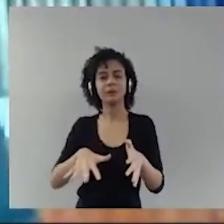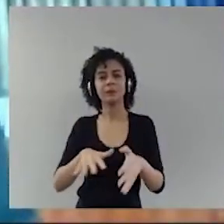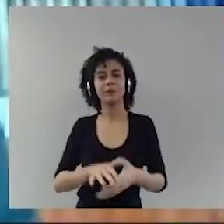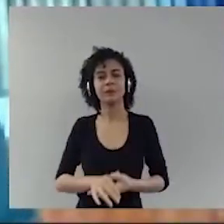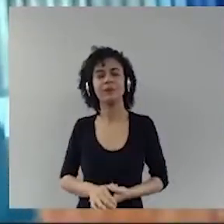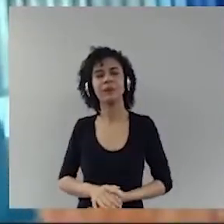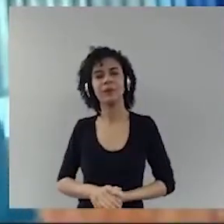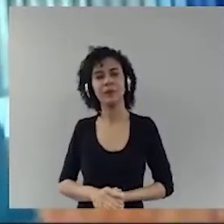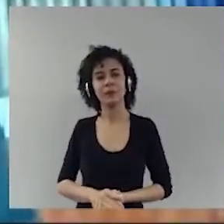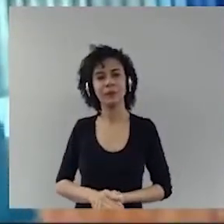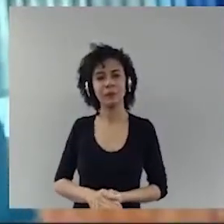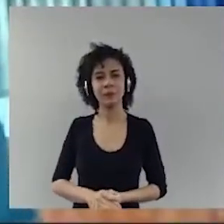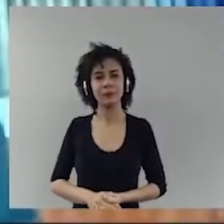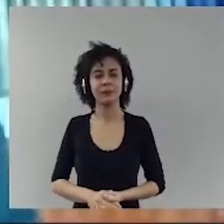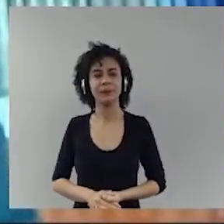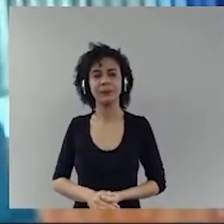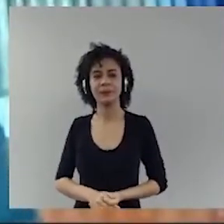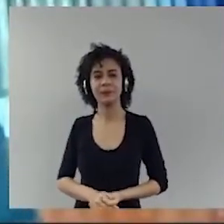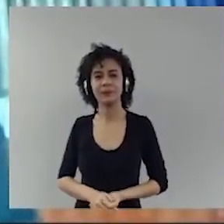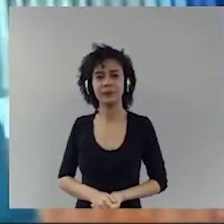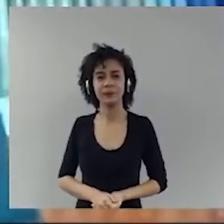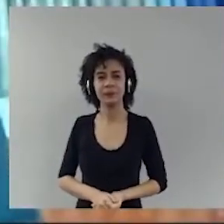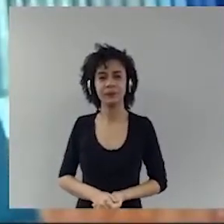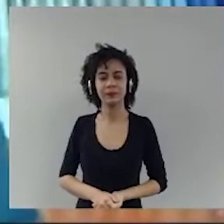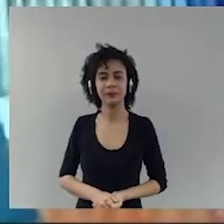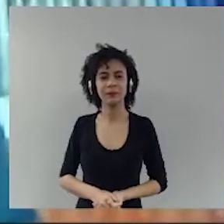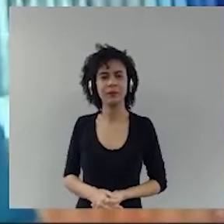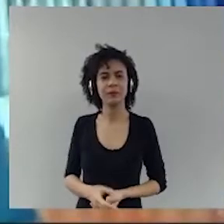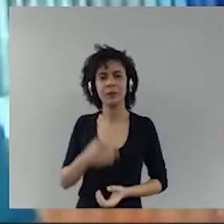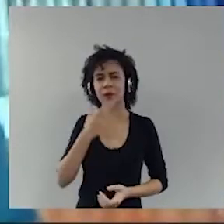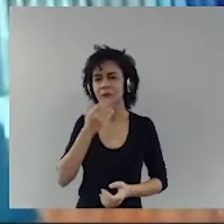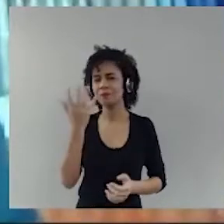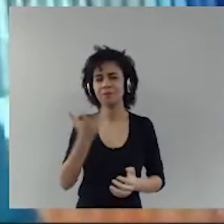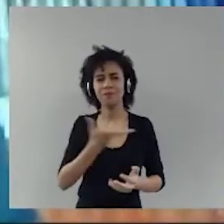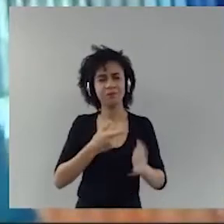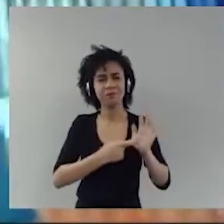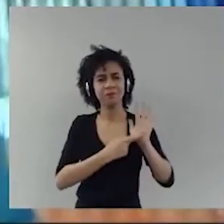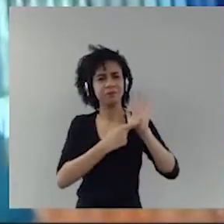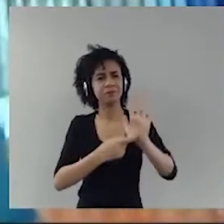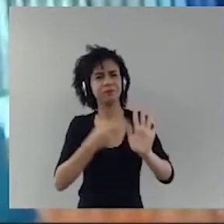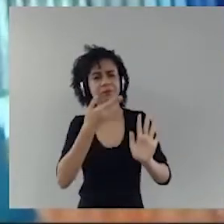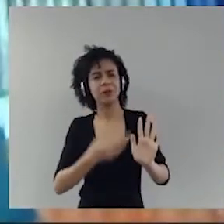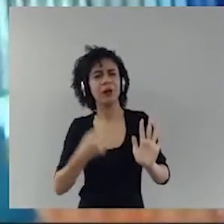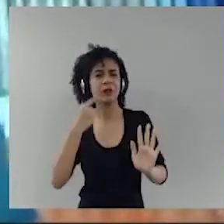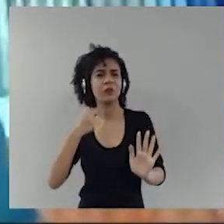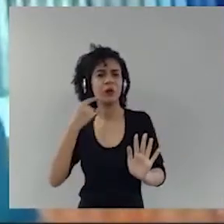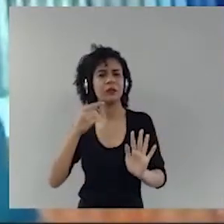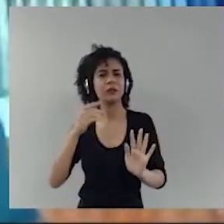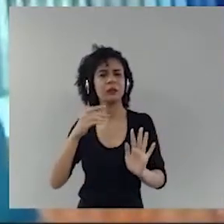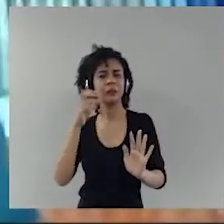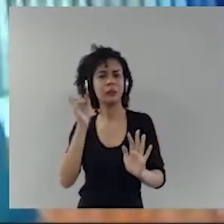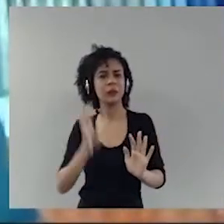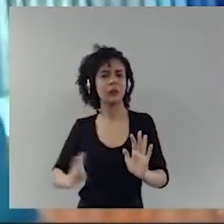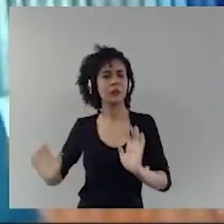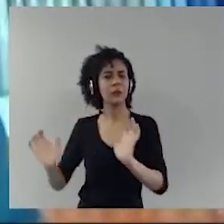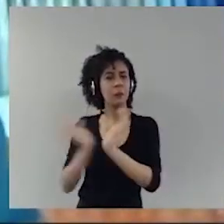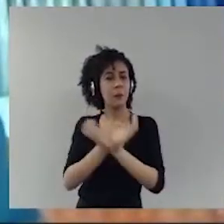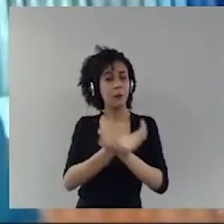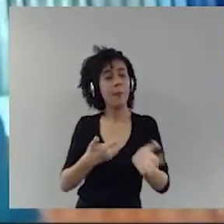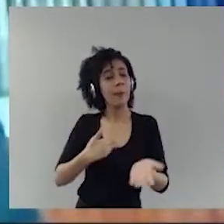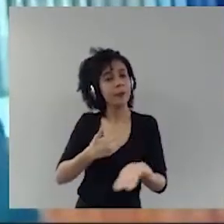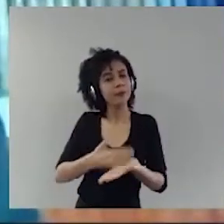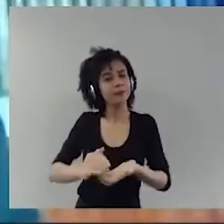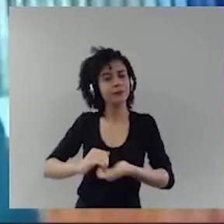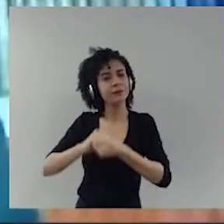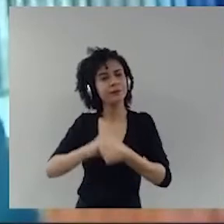e grande representante da advocacia brasileira e nacionalmente muito respeitados inicia que